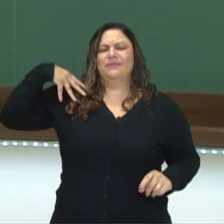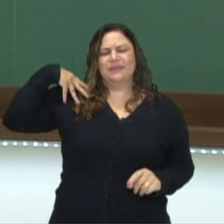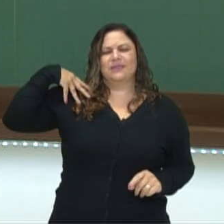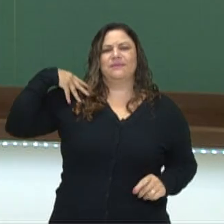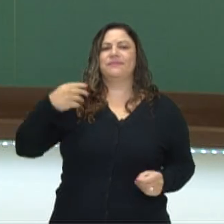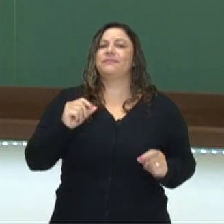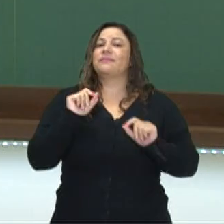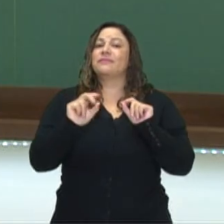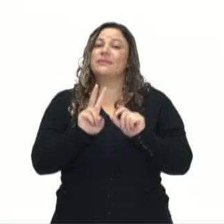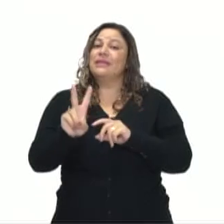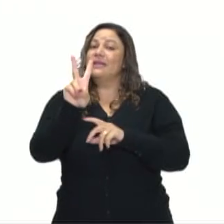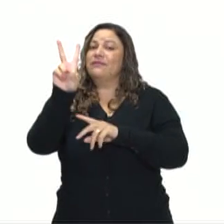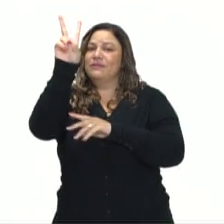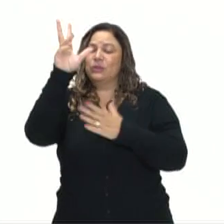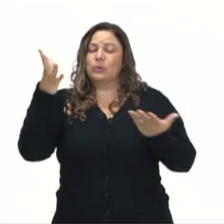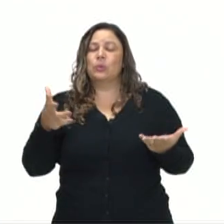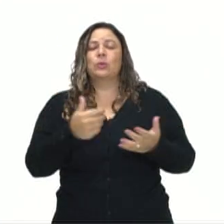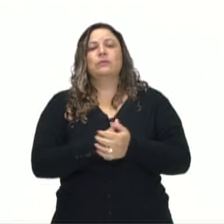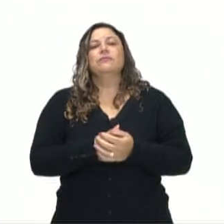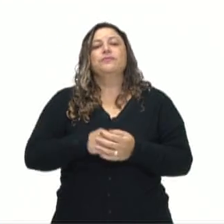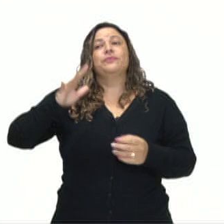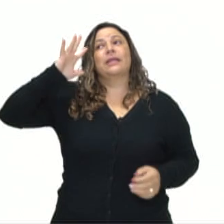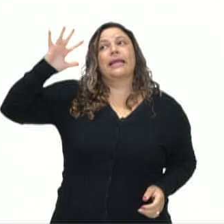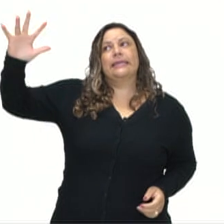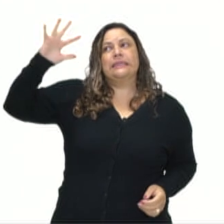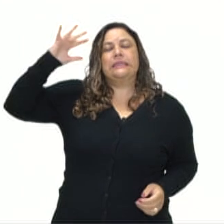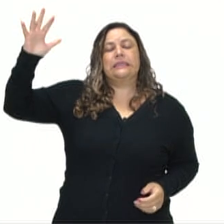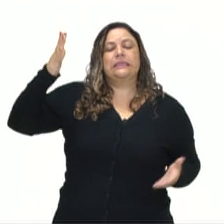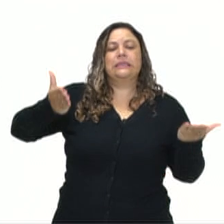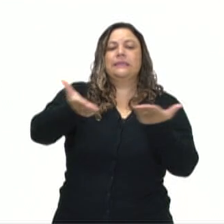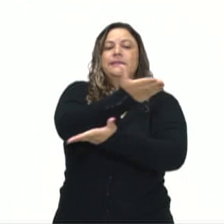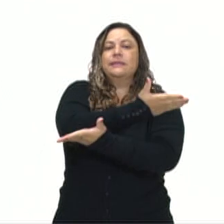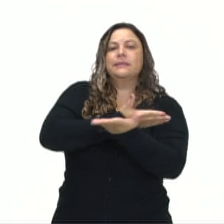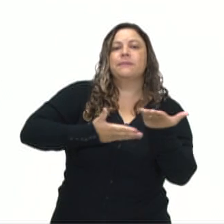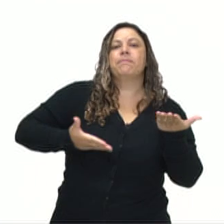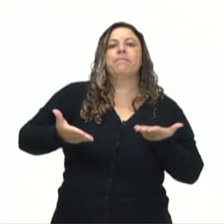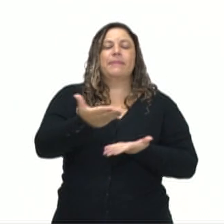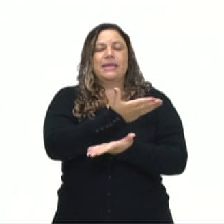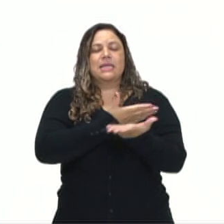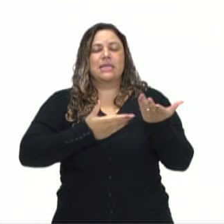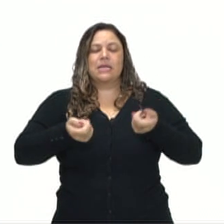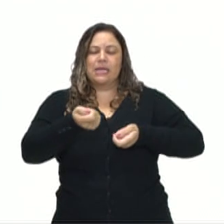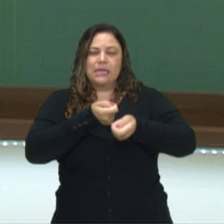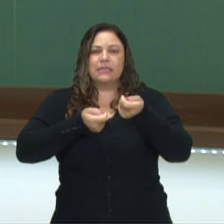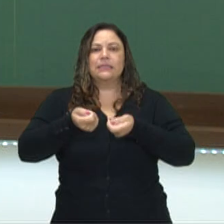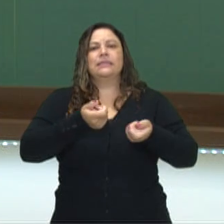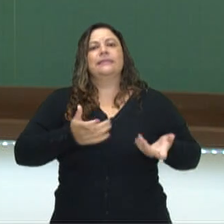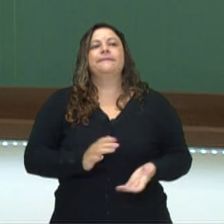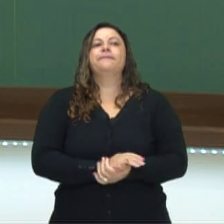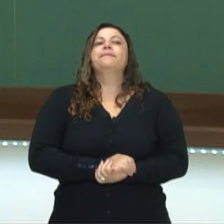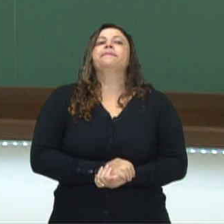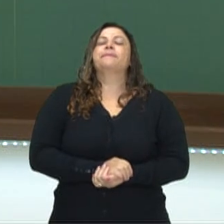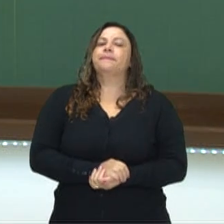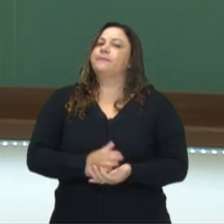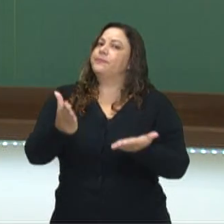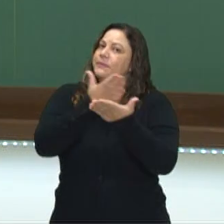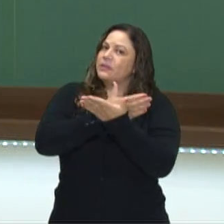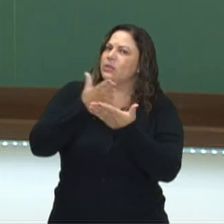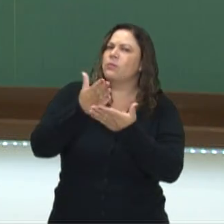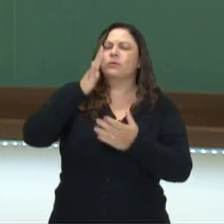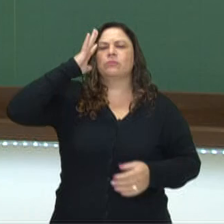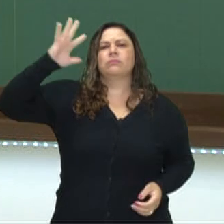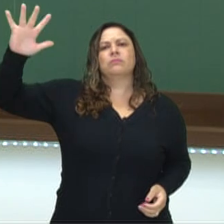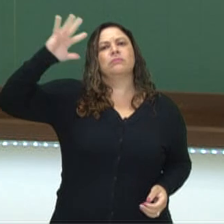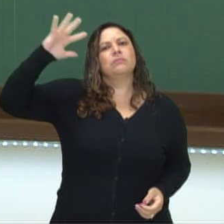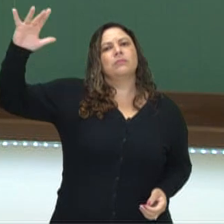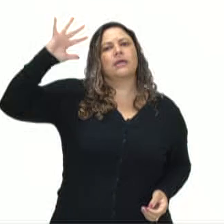virtude e compreender a teoria da mediania de Aristóteles. Começando aqui com uma